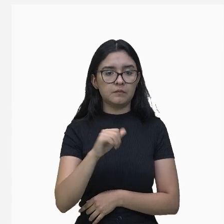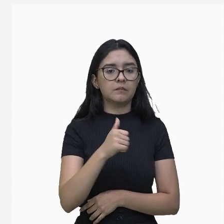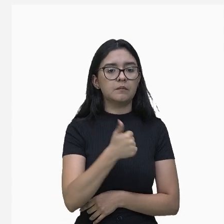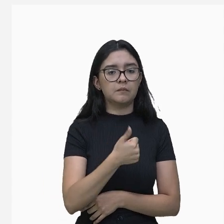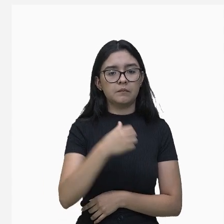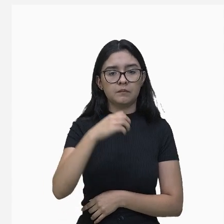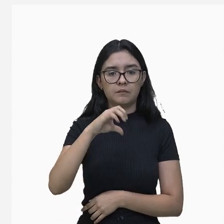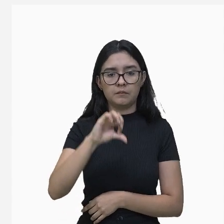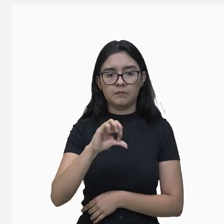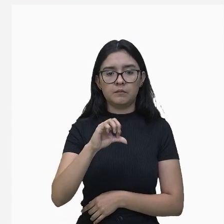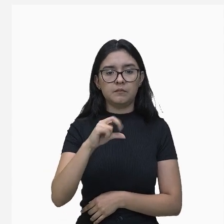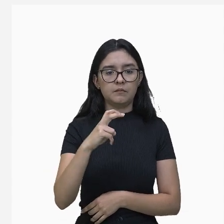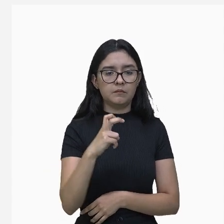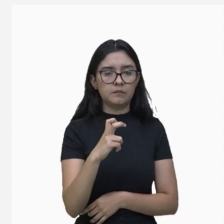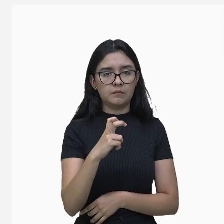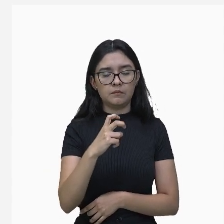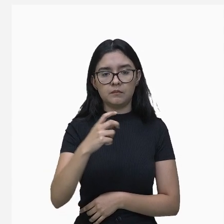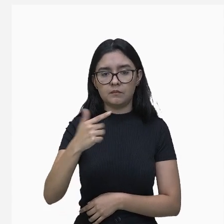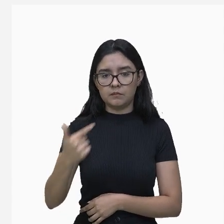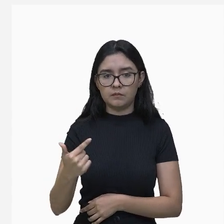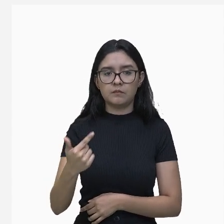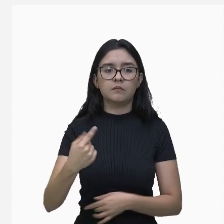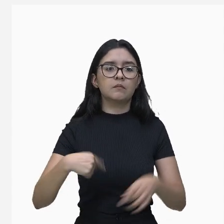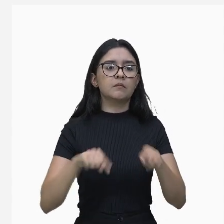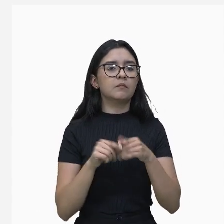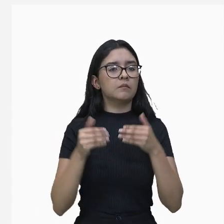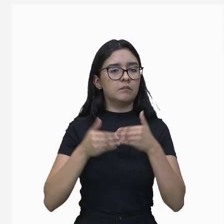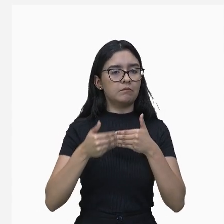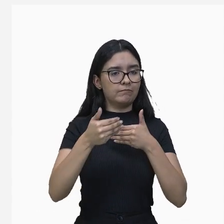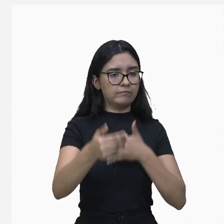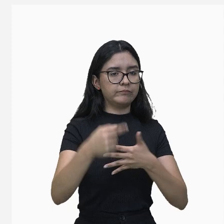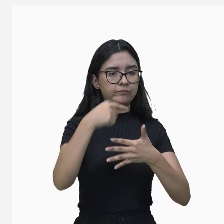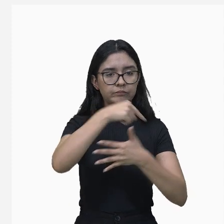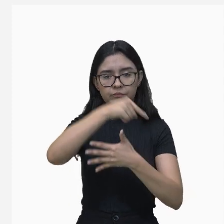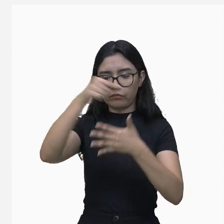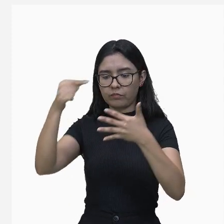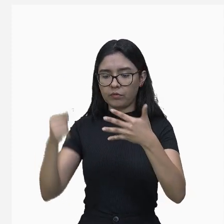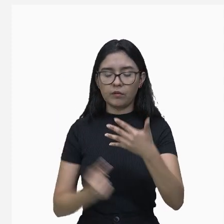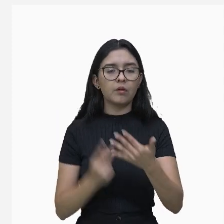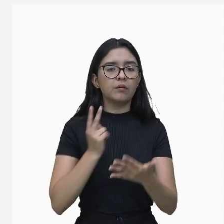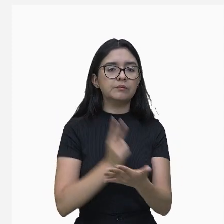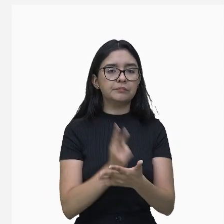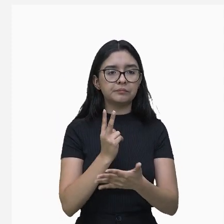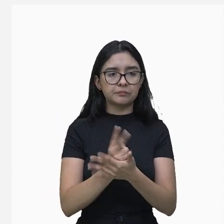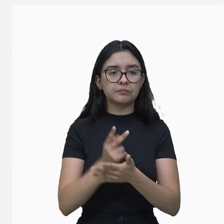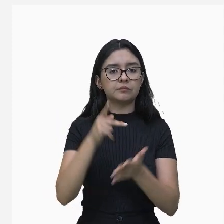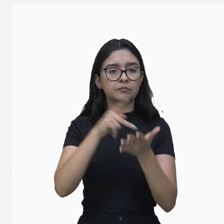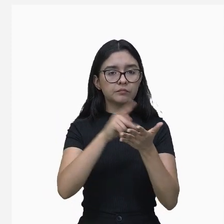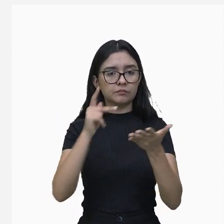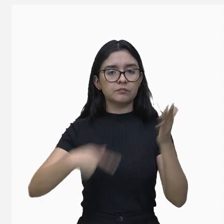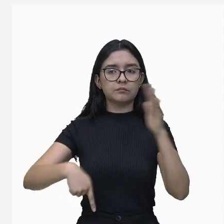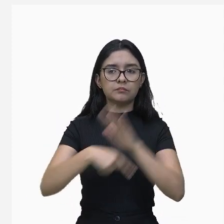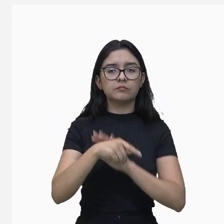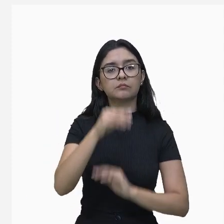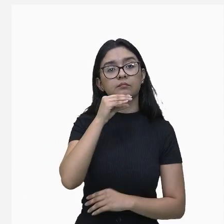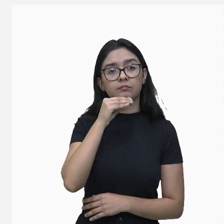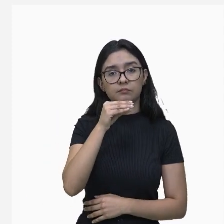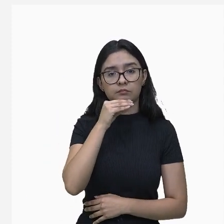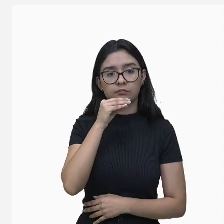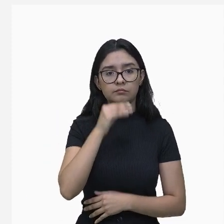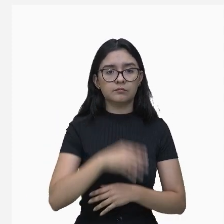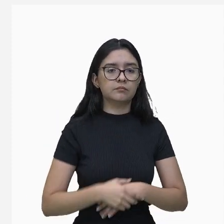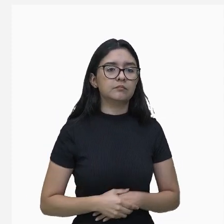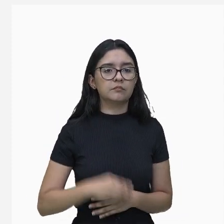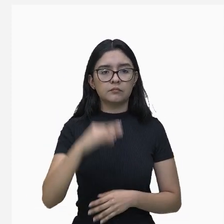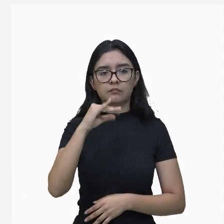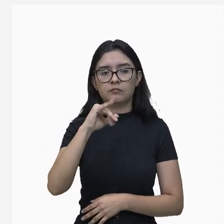Bolso, também do mesmo ano. Seguindo, Fazendeiro do Ar, 1954, Ciclo,